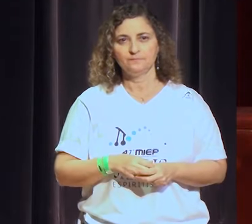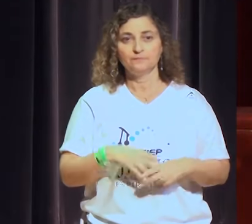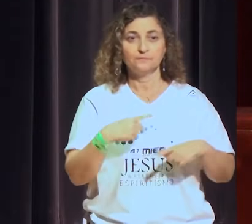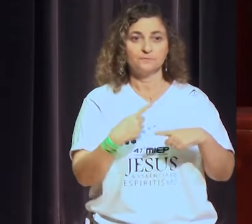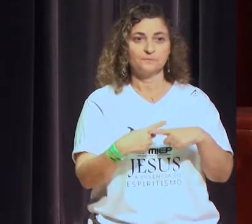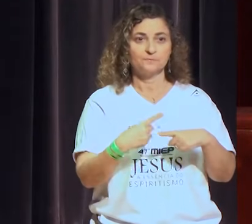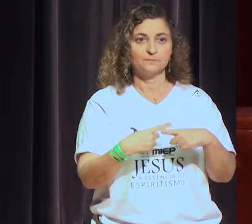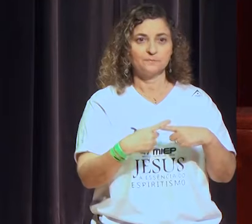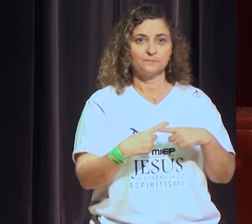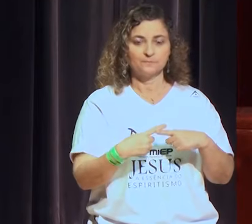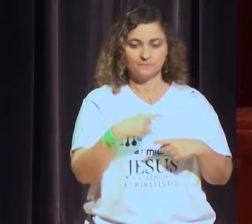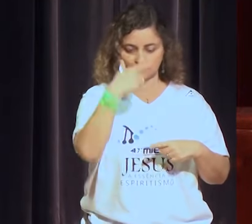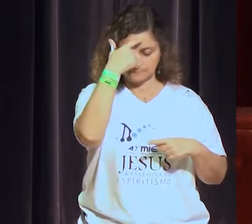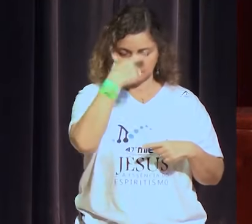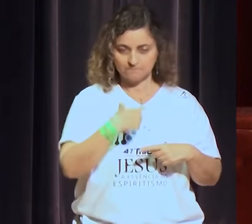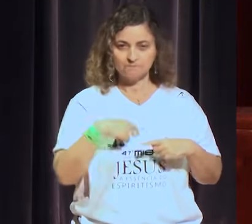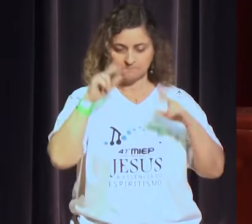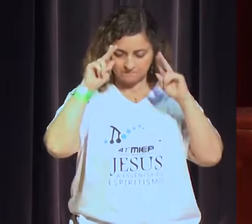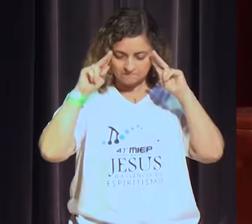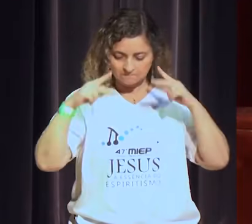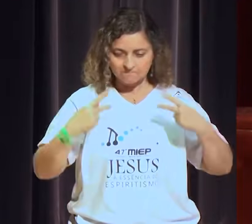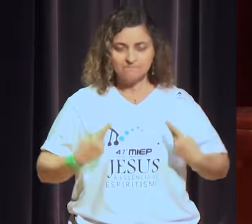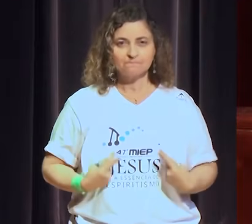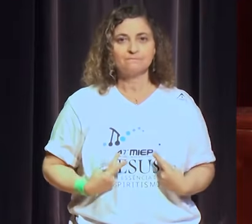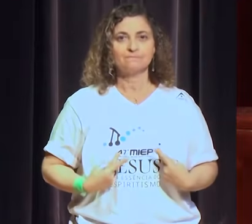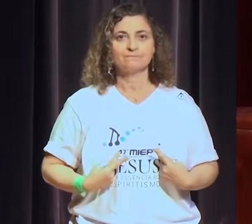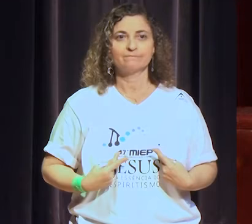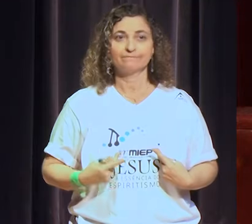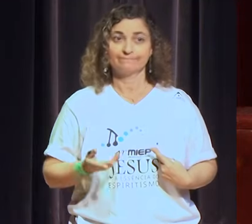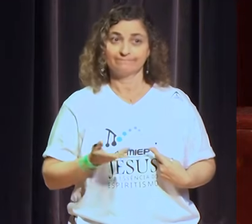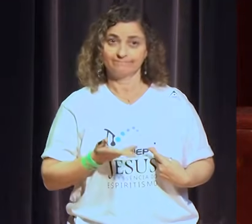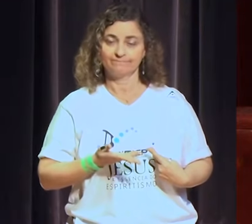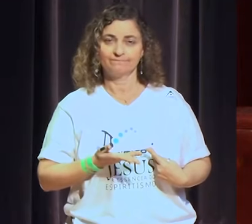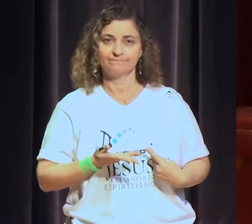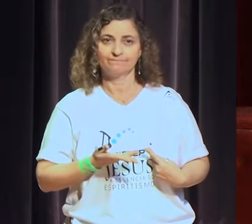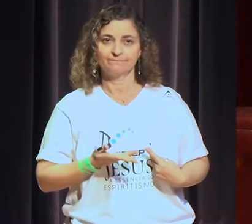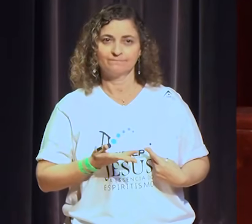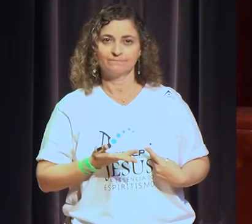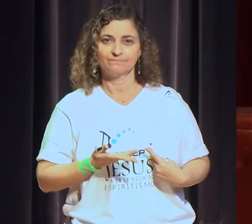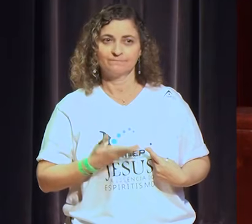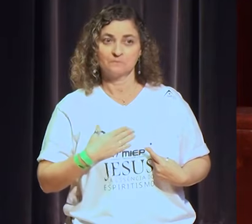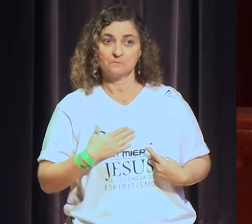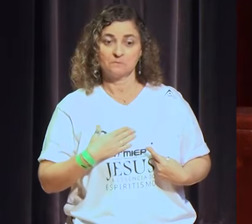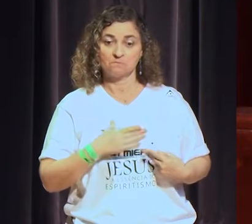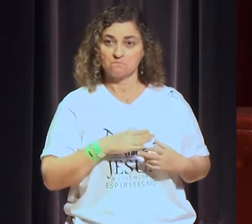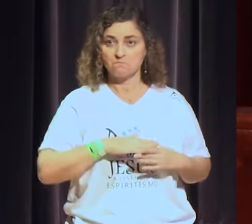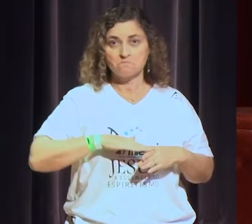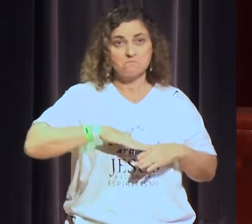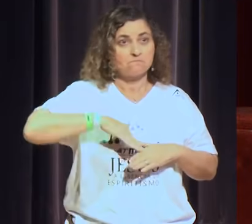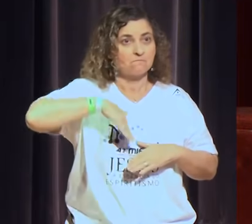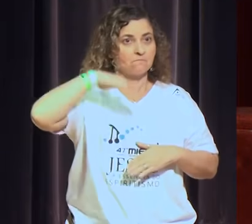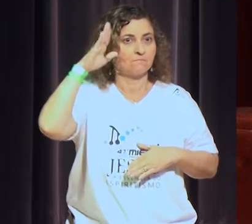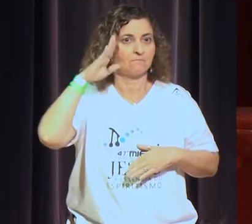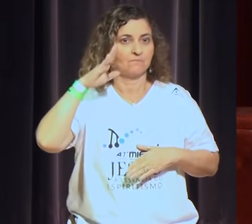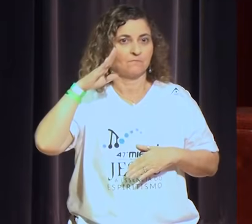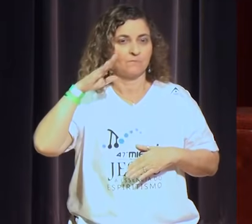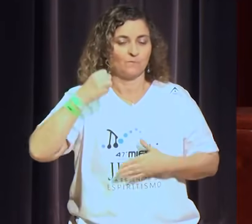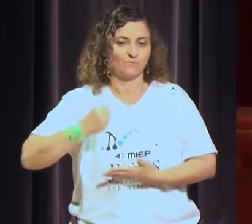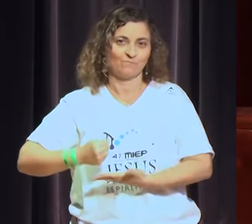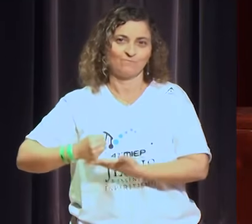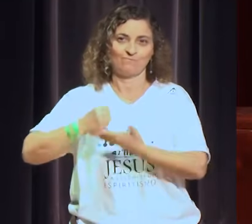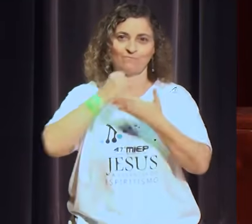Porque o ser humano, e aí está uma grande contribuição da terceira parte do Livro dos